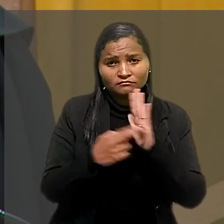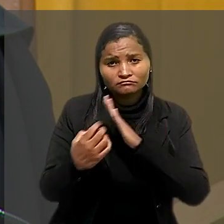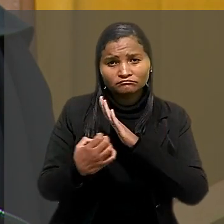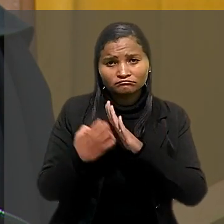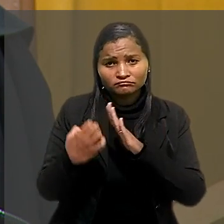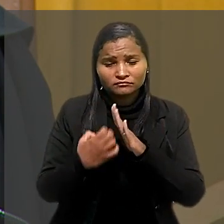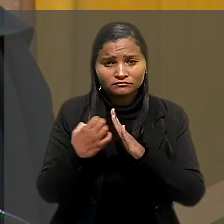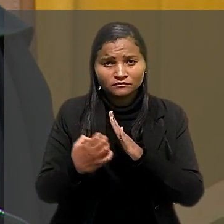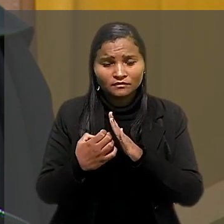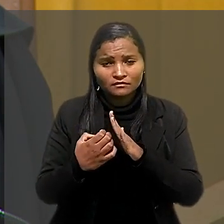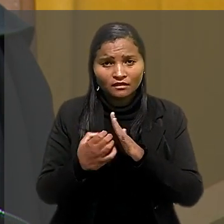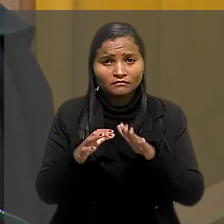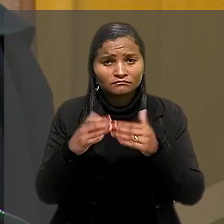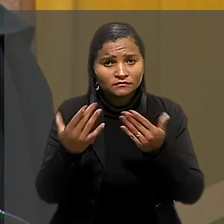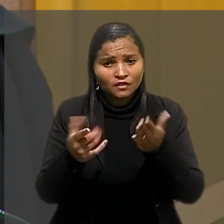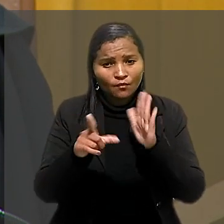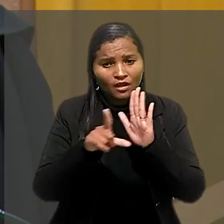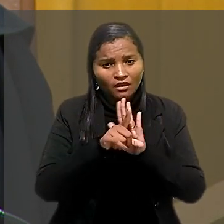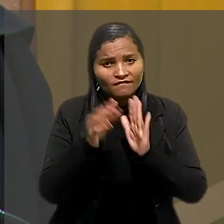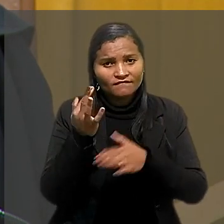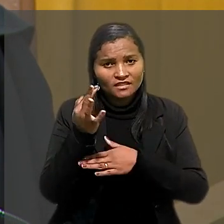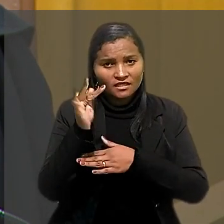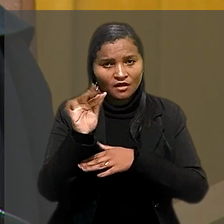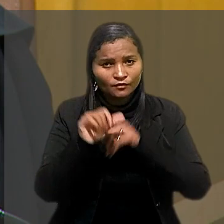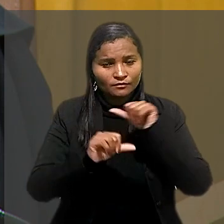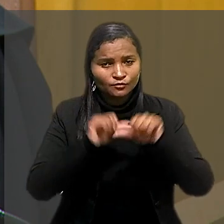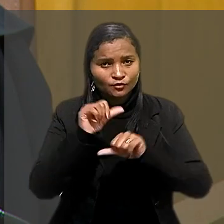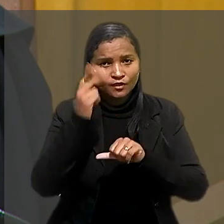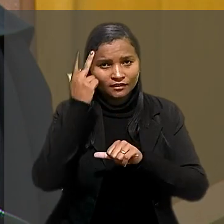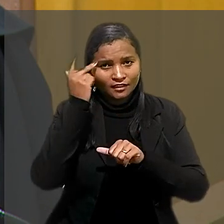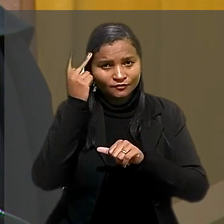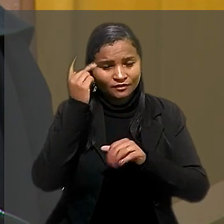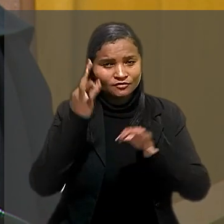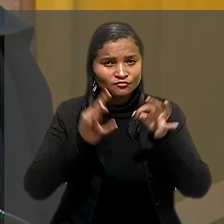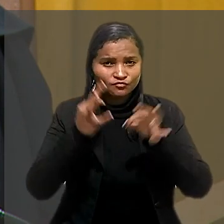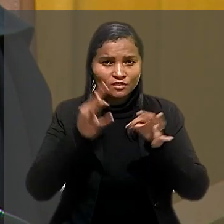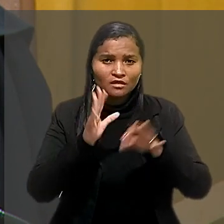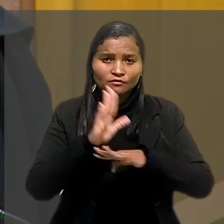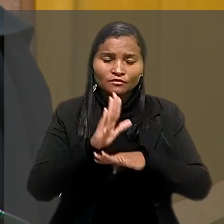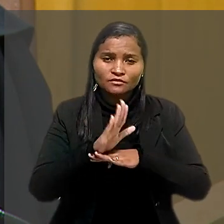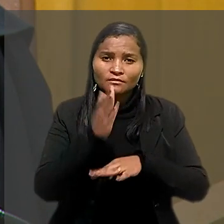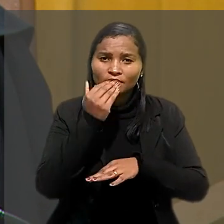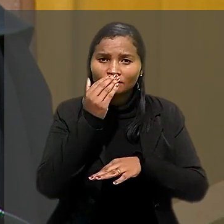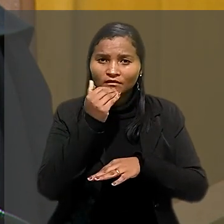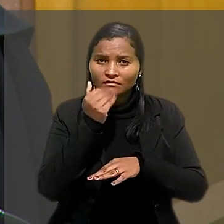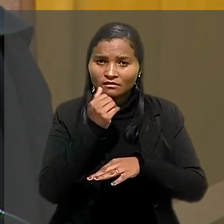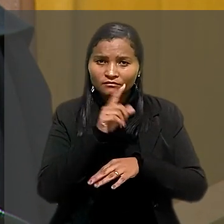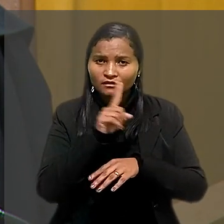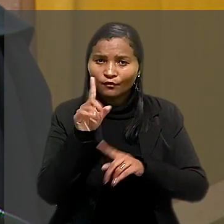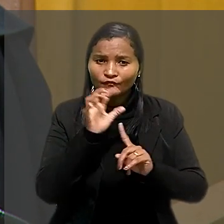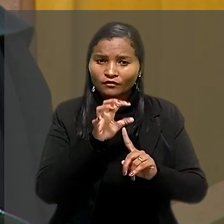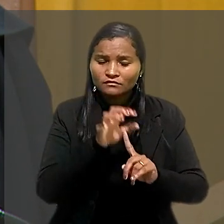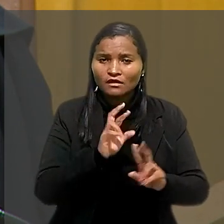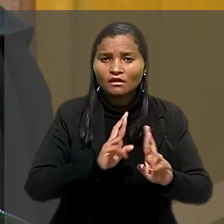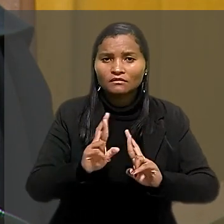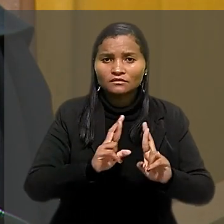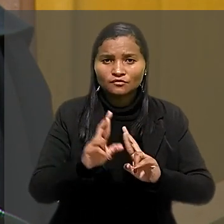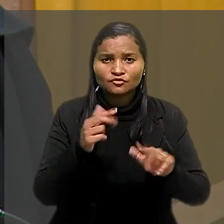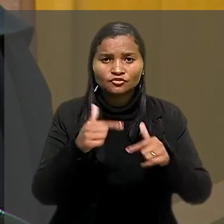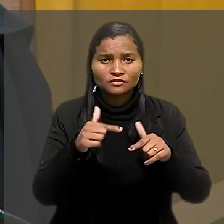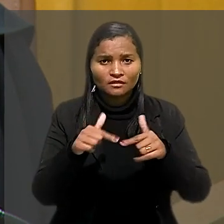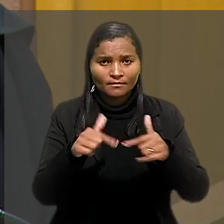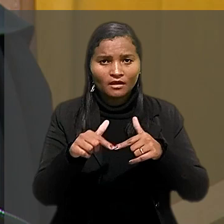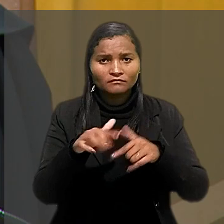do empregador. Logo, a lei federal que alterou a natureza jurídica do auxílio alimentação não incide nas